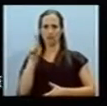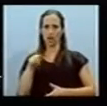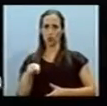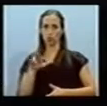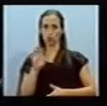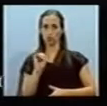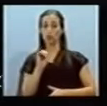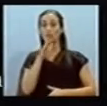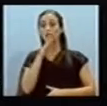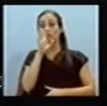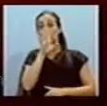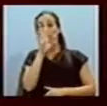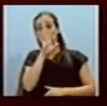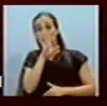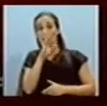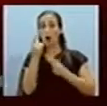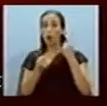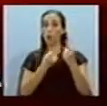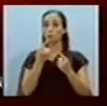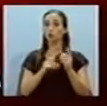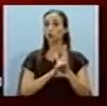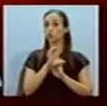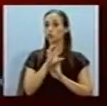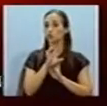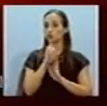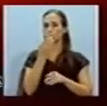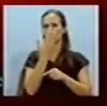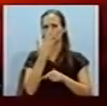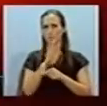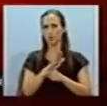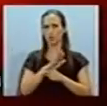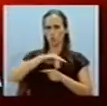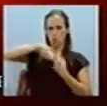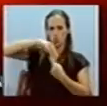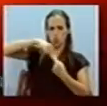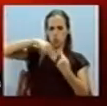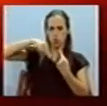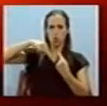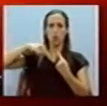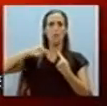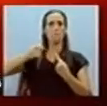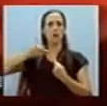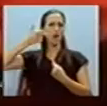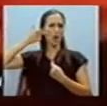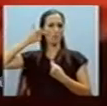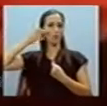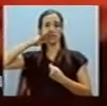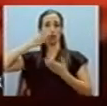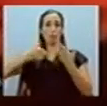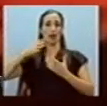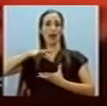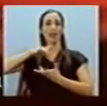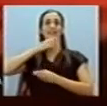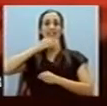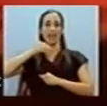se reunissem algumas condições, como por exemplo o facto de Vênus ter tido uma rotação muito mais rápida do que a Terra no seu início, então se calhar